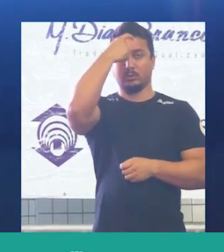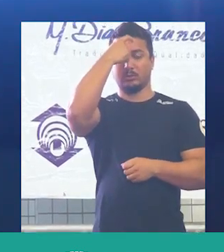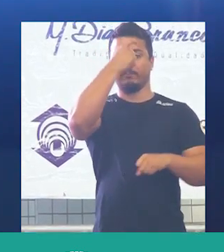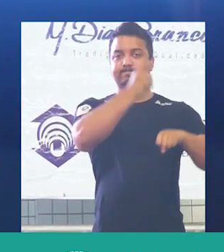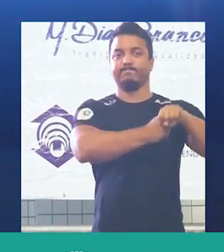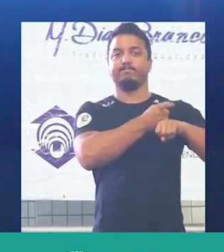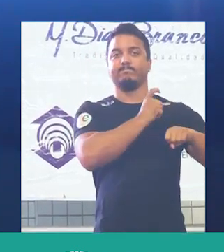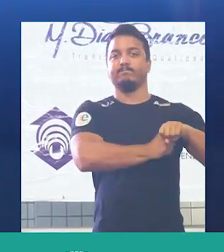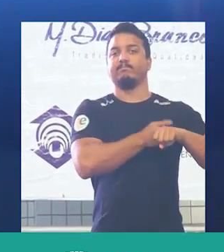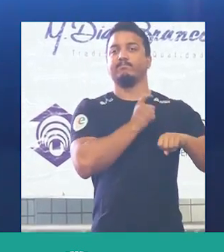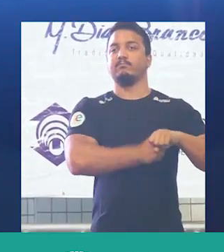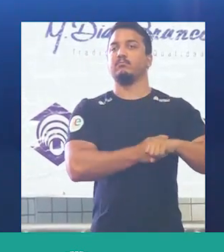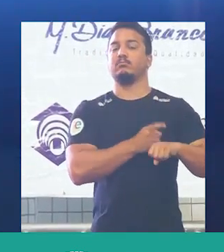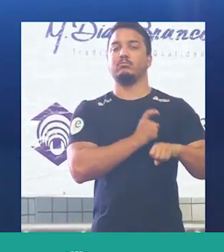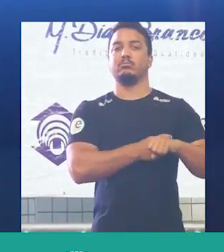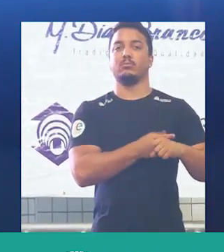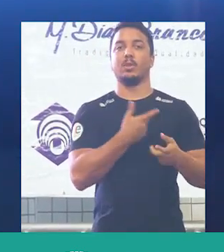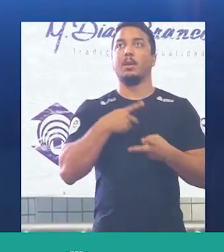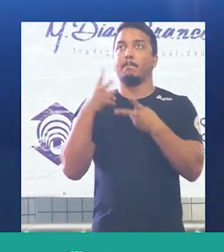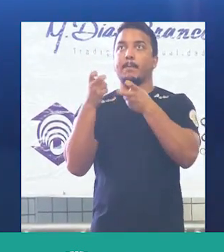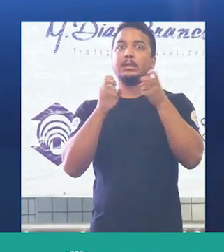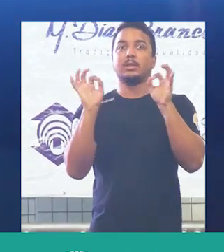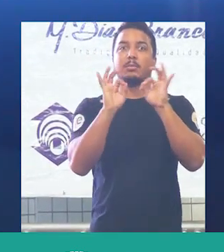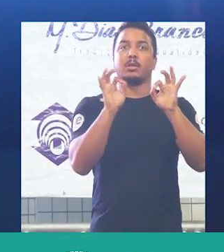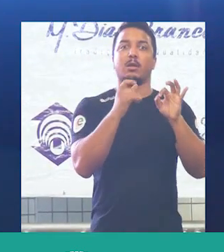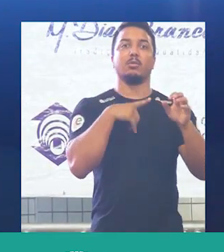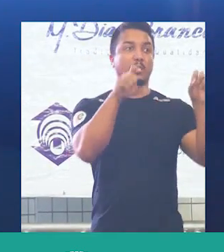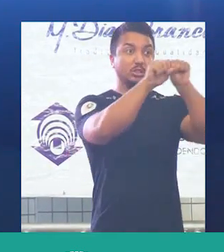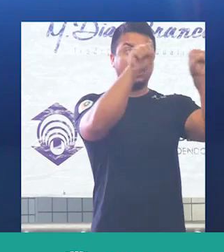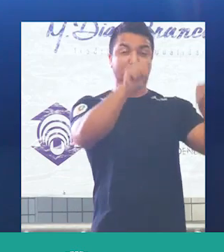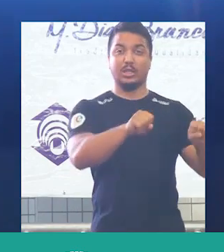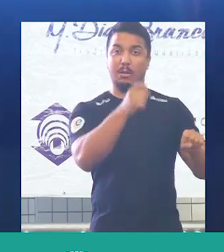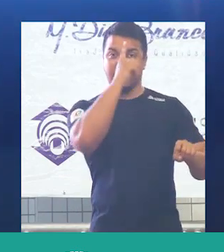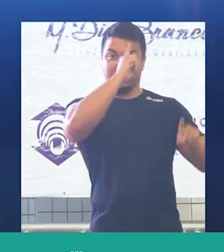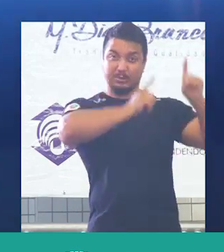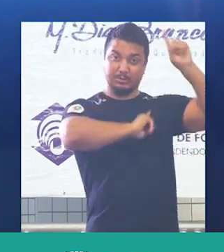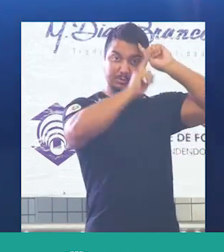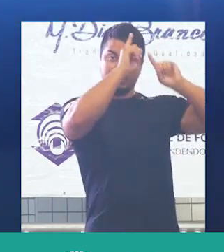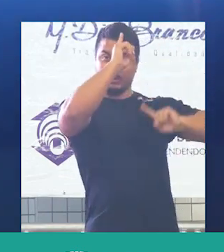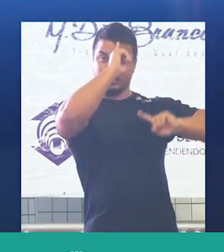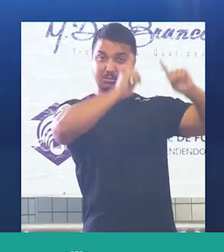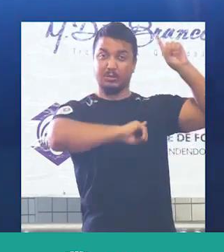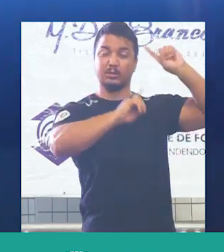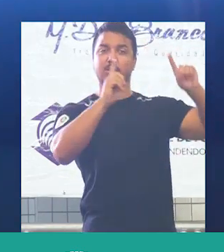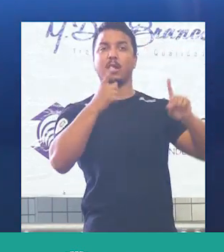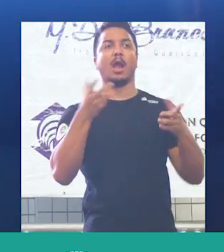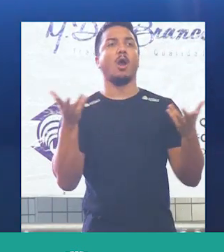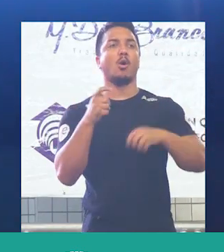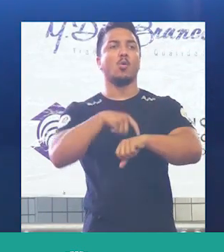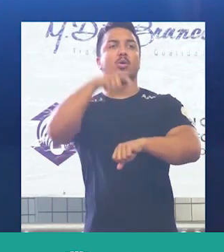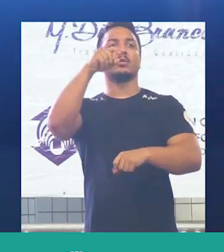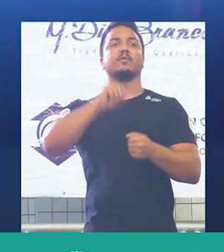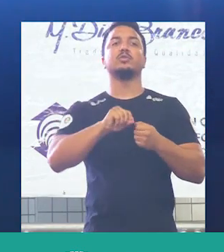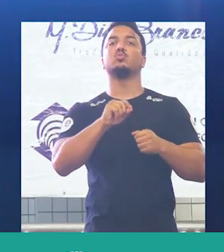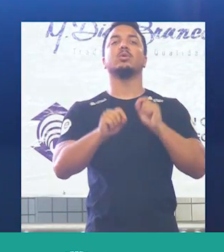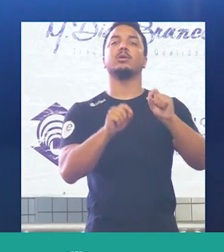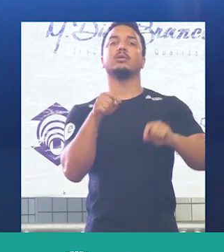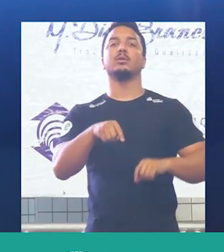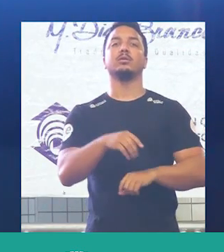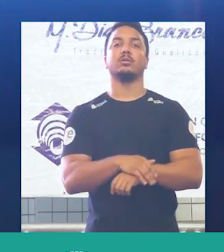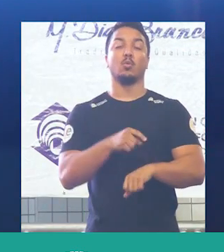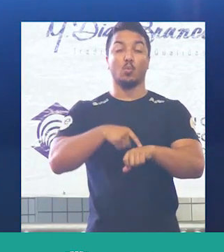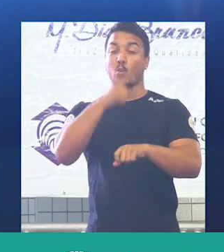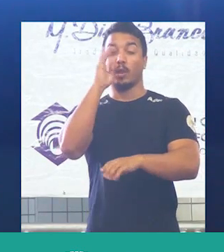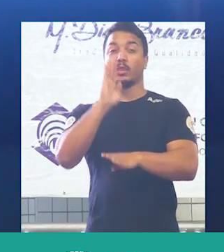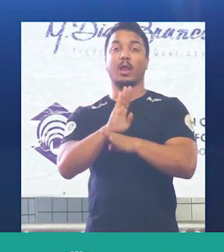gente não percebe que somos escravos de um sistema. O que estamos fazendo todos nós aqui, 1h10?